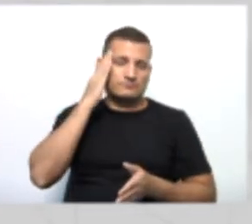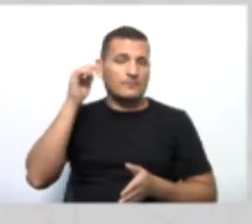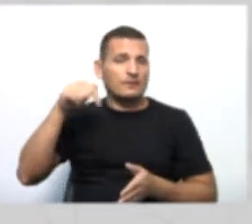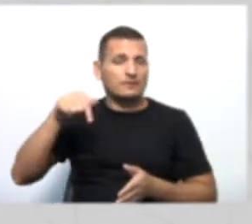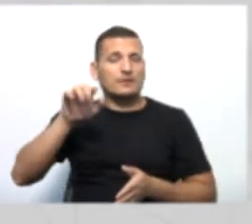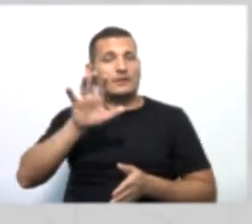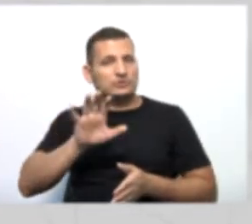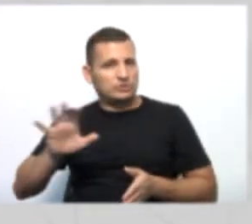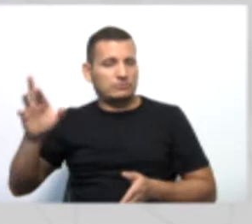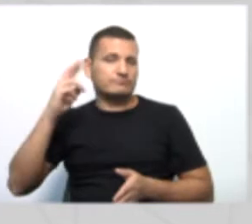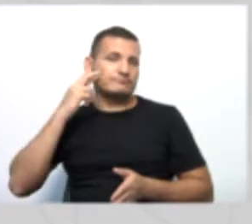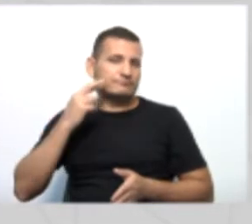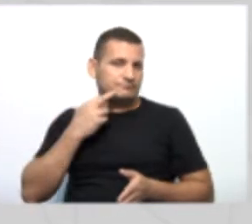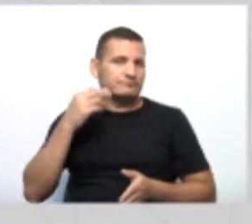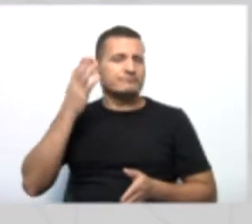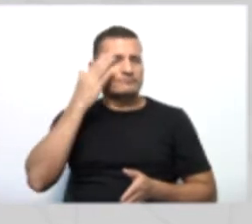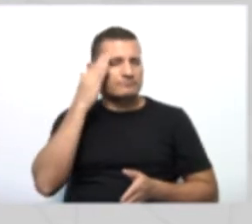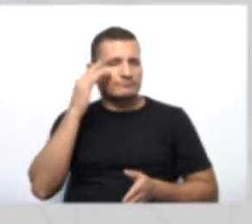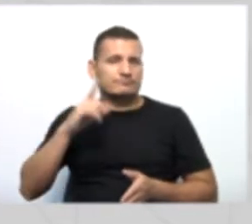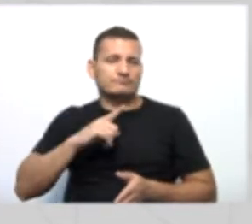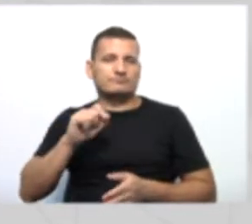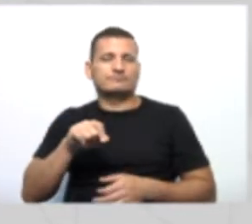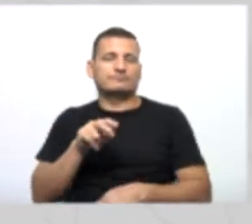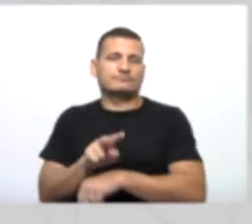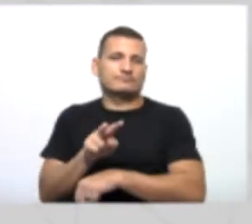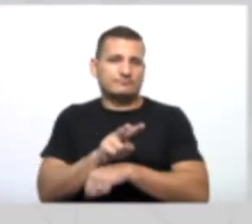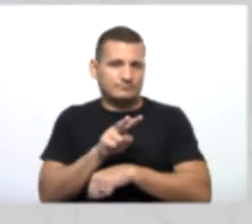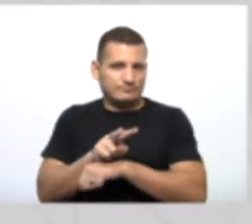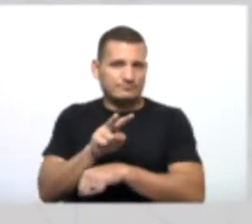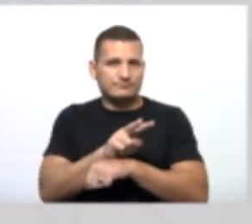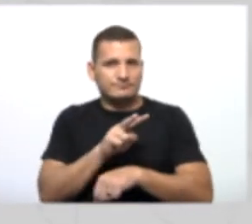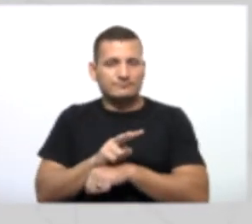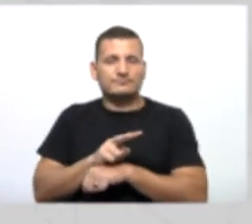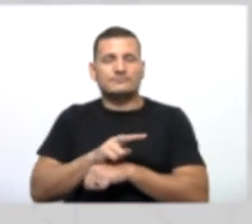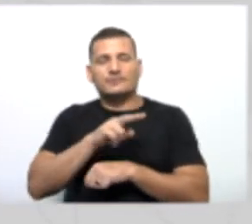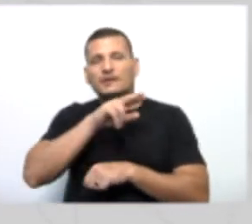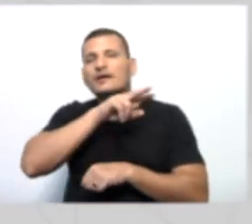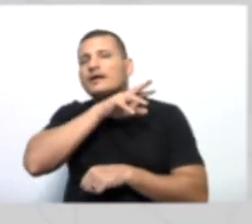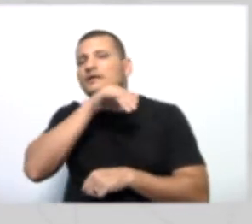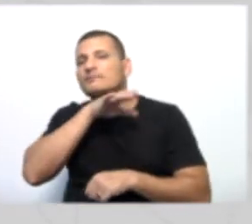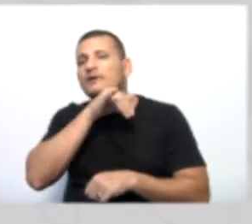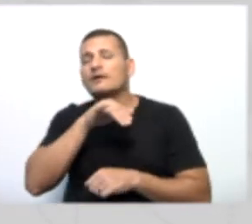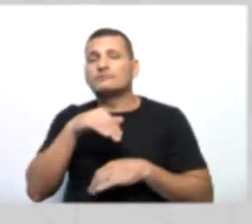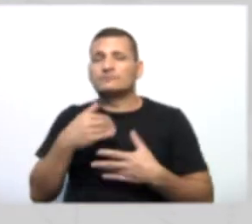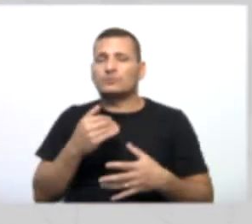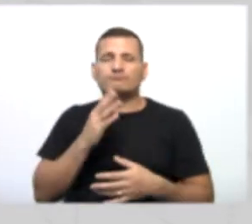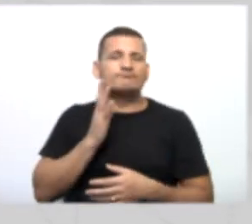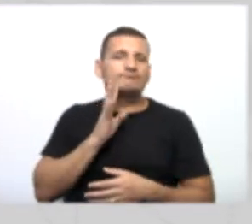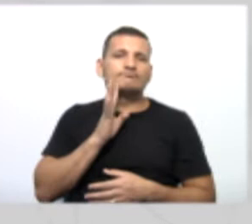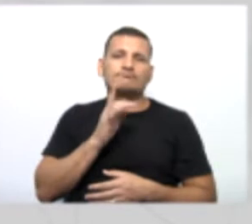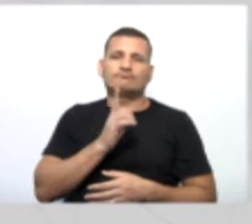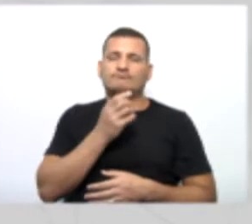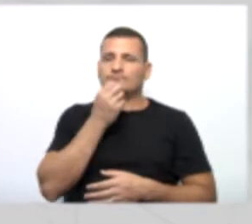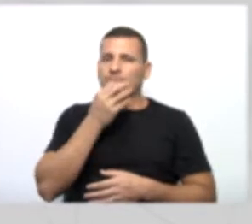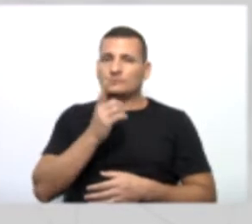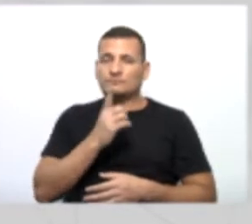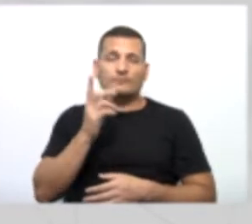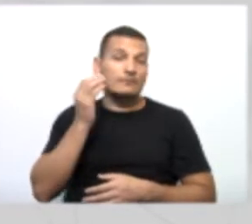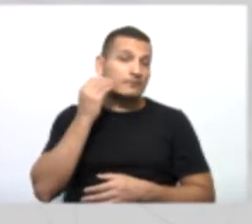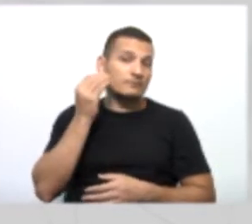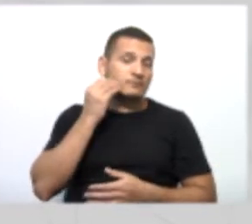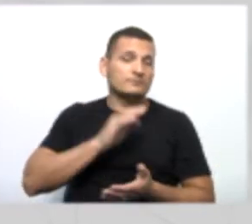certa tendência a criar animais da nossa fauna, né? Então não é muito legal isso. Vamos tentar tirar isso